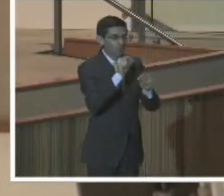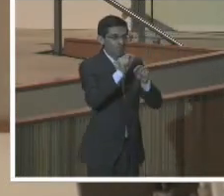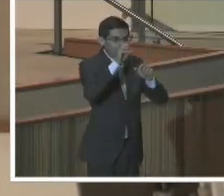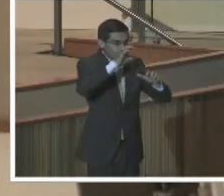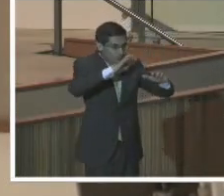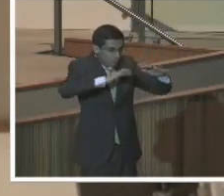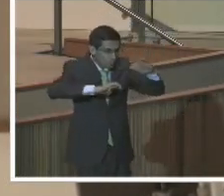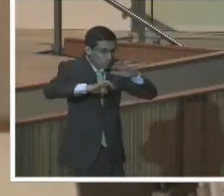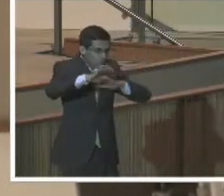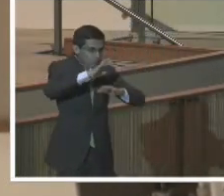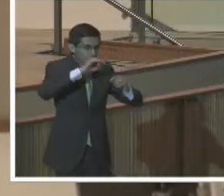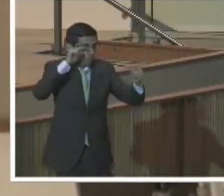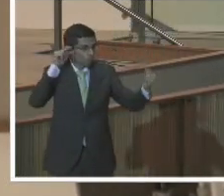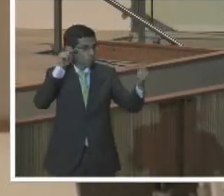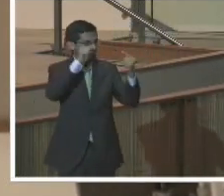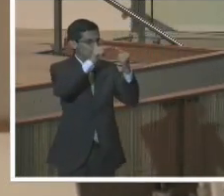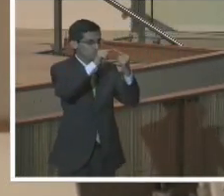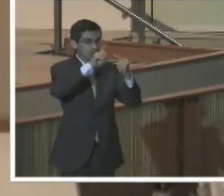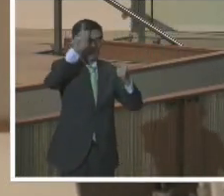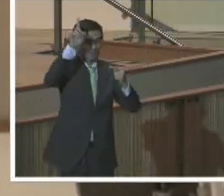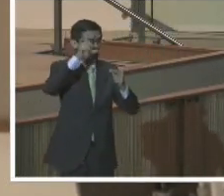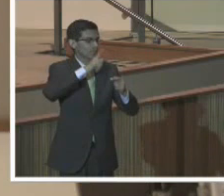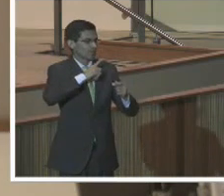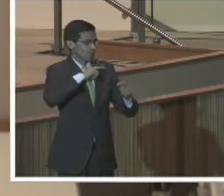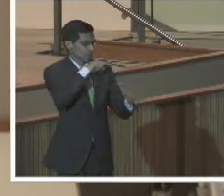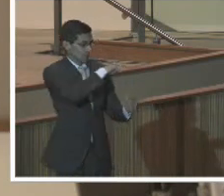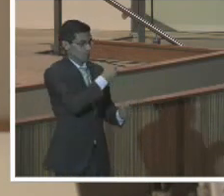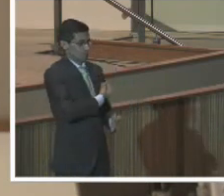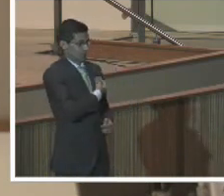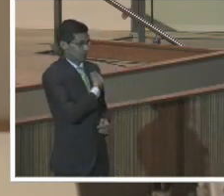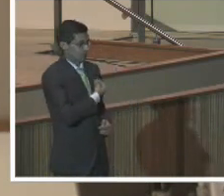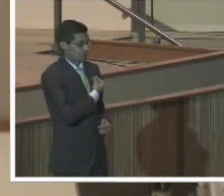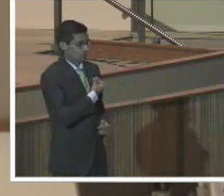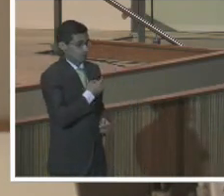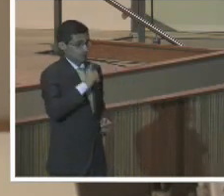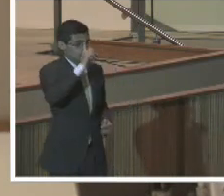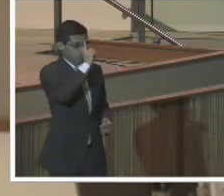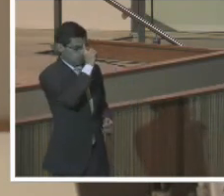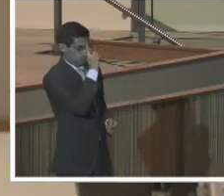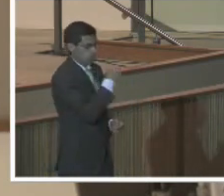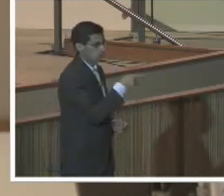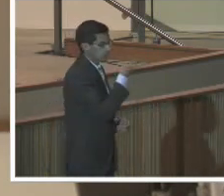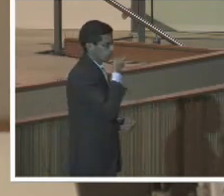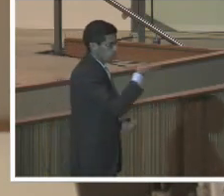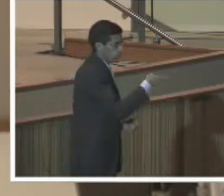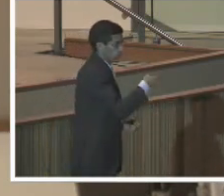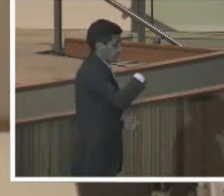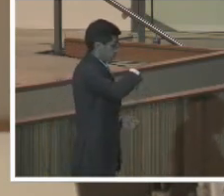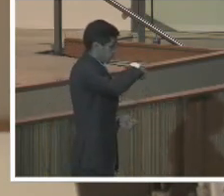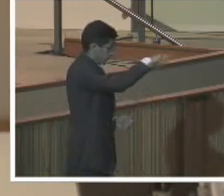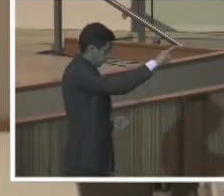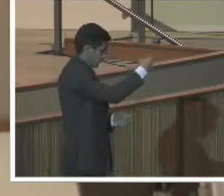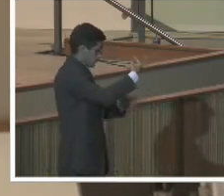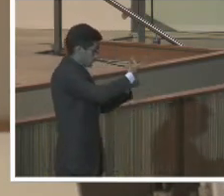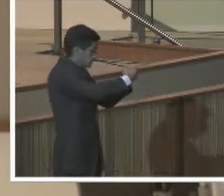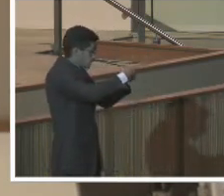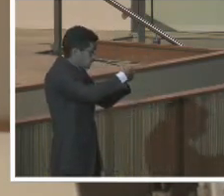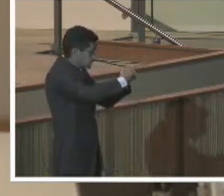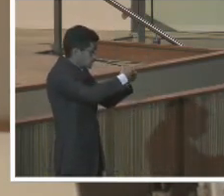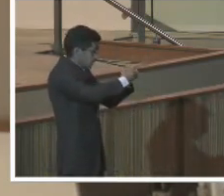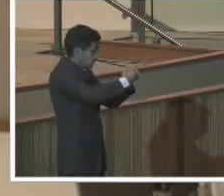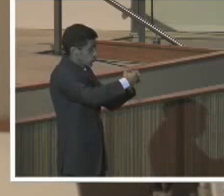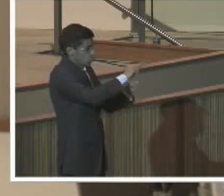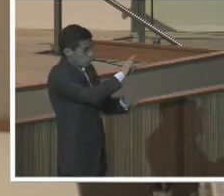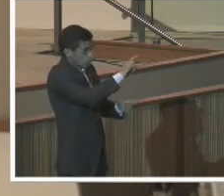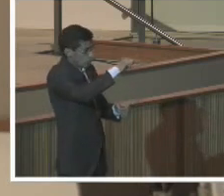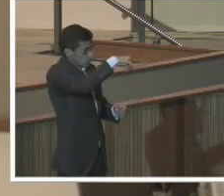com o propósito de Deus para a sua vida. E o Senhor disse para ele assim: olha, vai até a grande cidade de